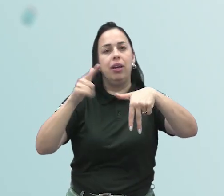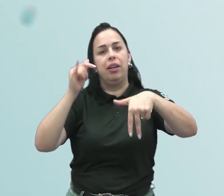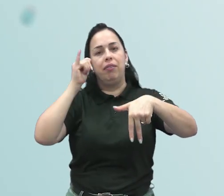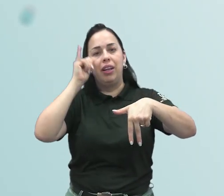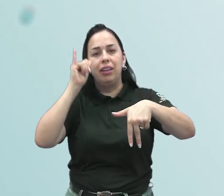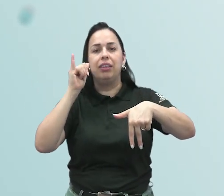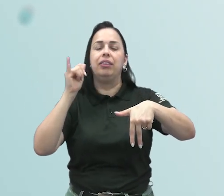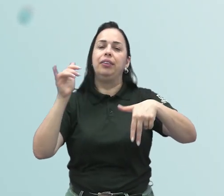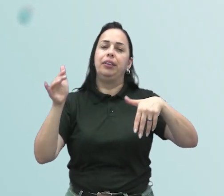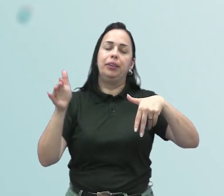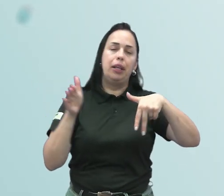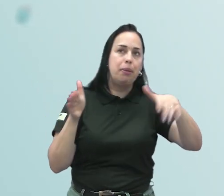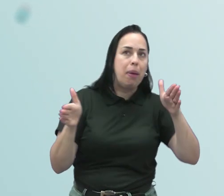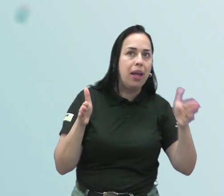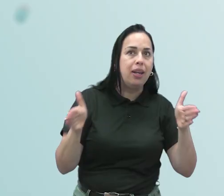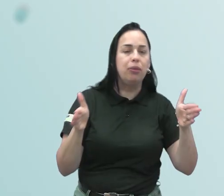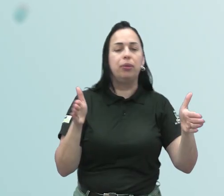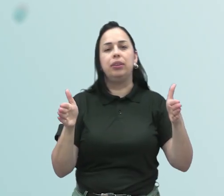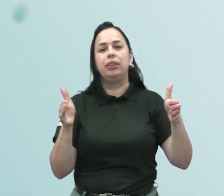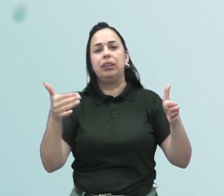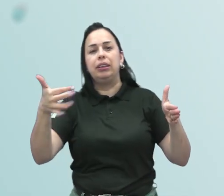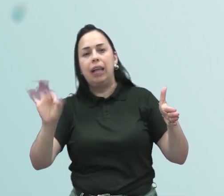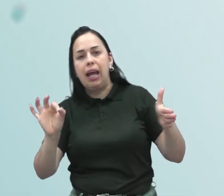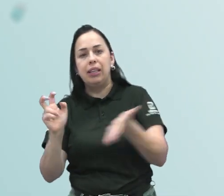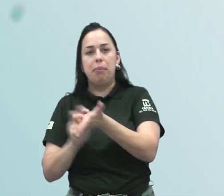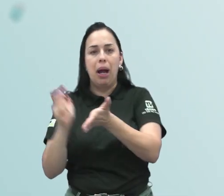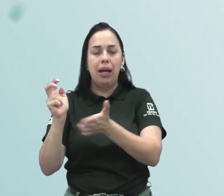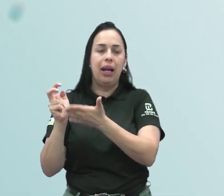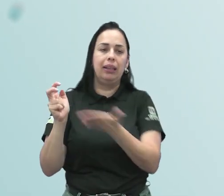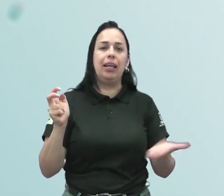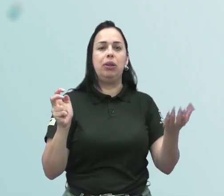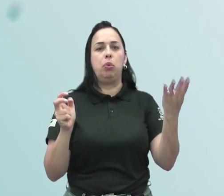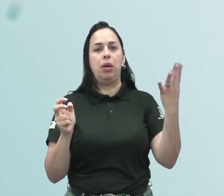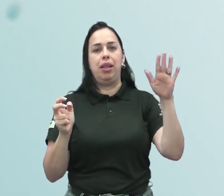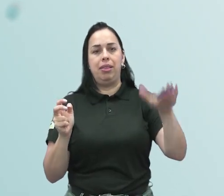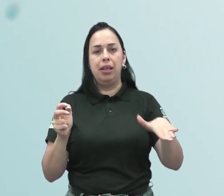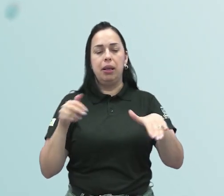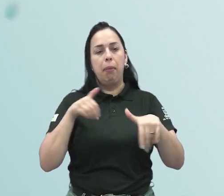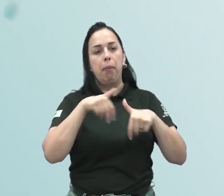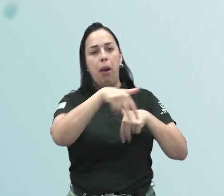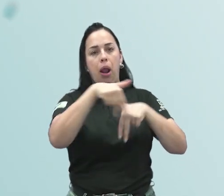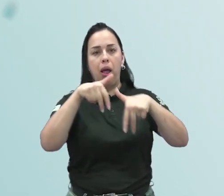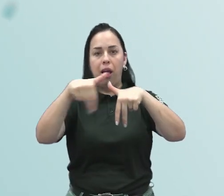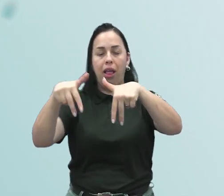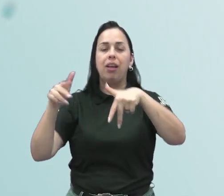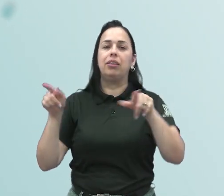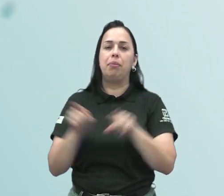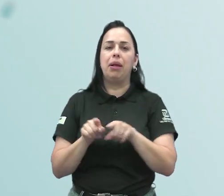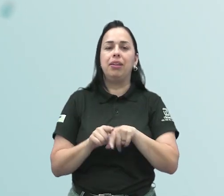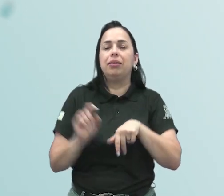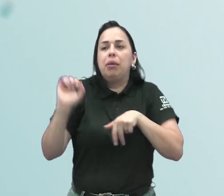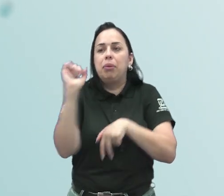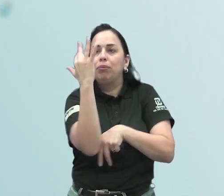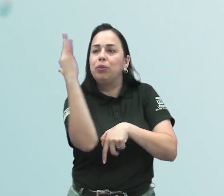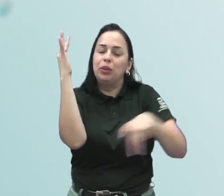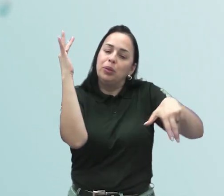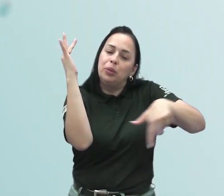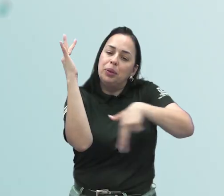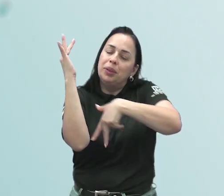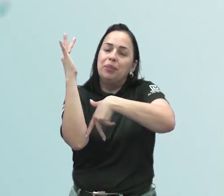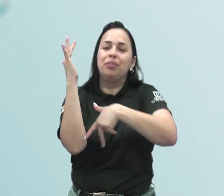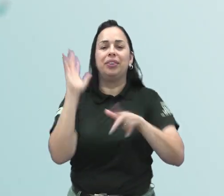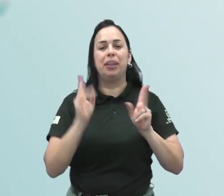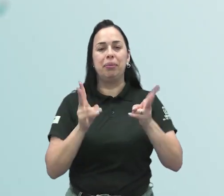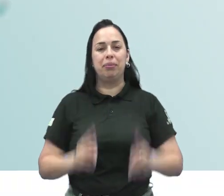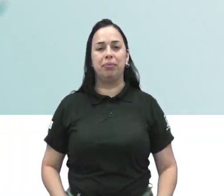maior incidência da luz, então ultravioleta, então evitar entre 10 e 16 horas e